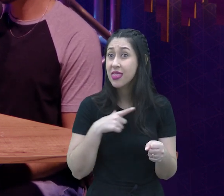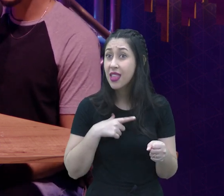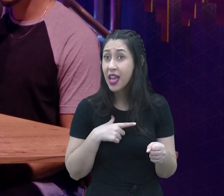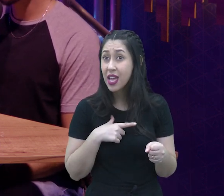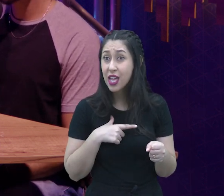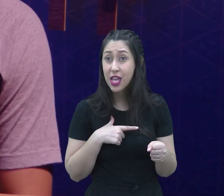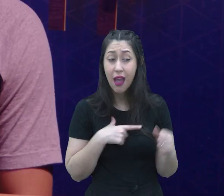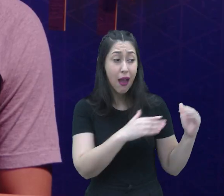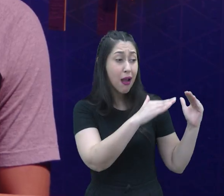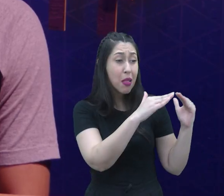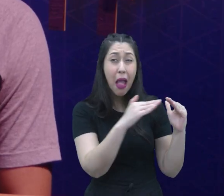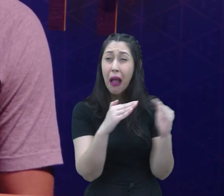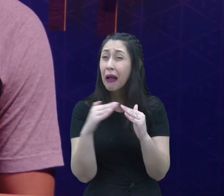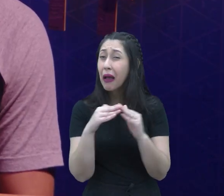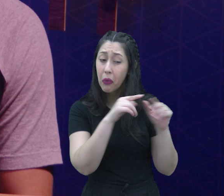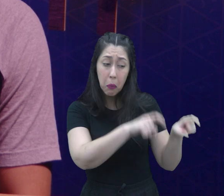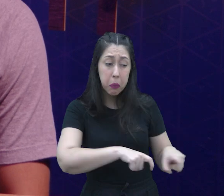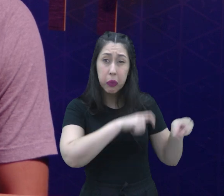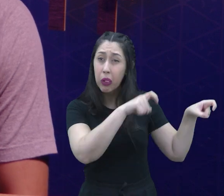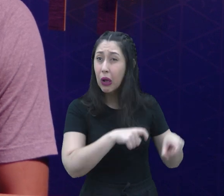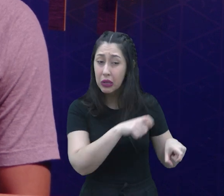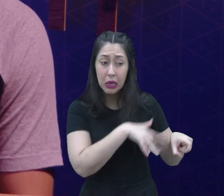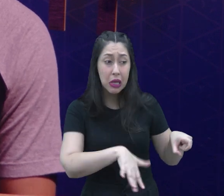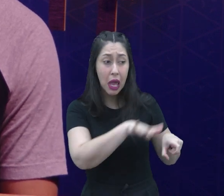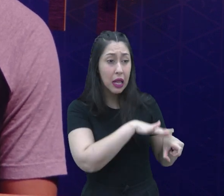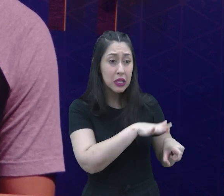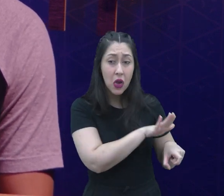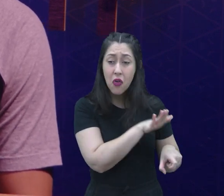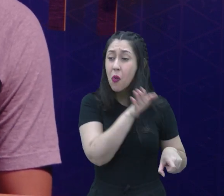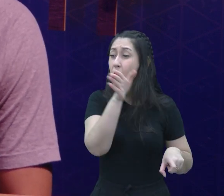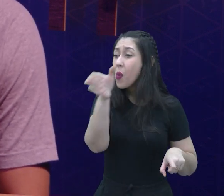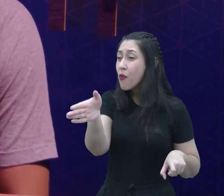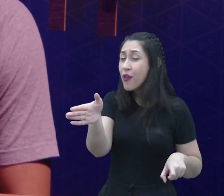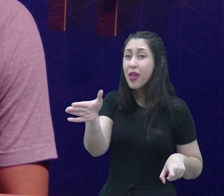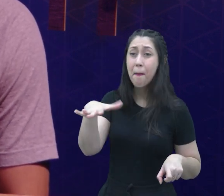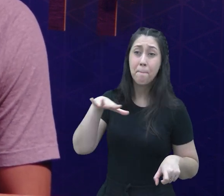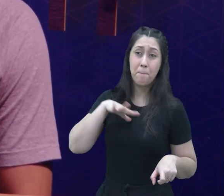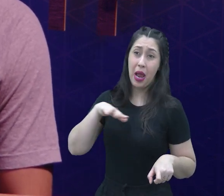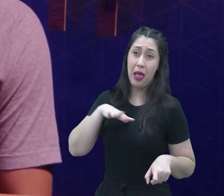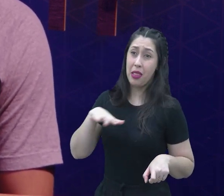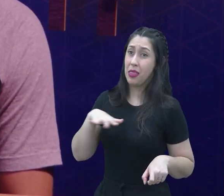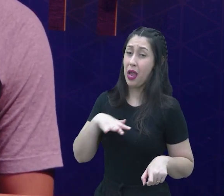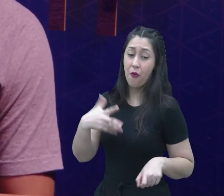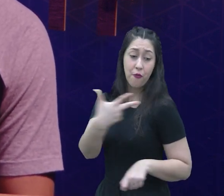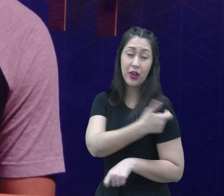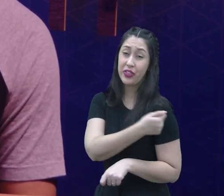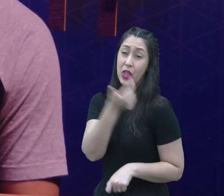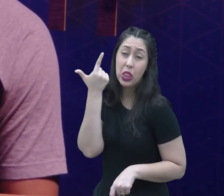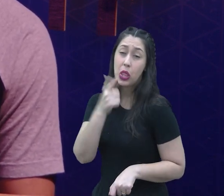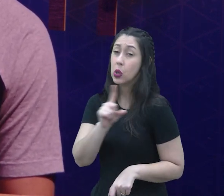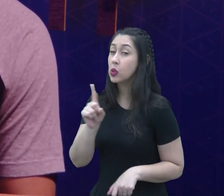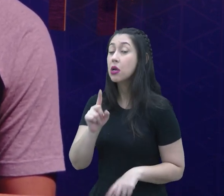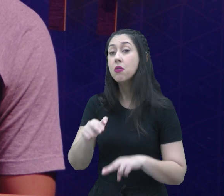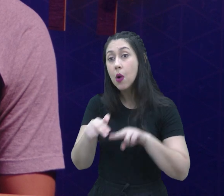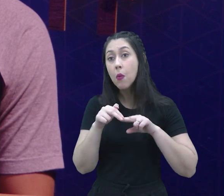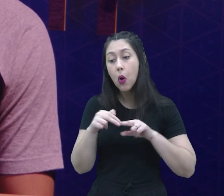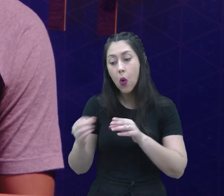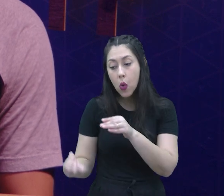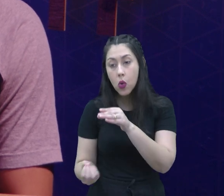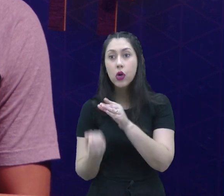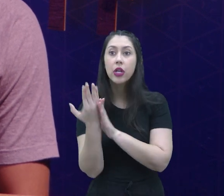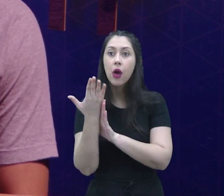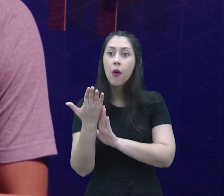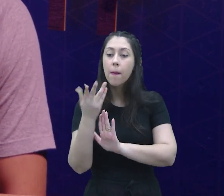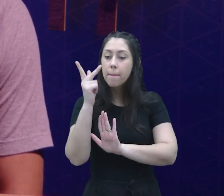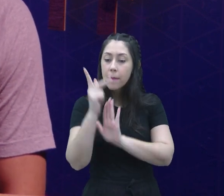área rural e é difícil do pessoal ir para o centro da cidade para tomar vacina. Então eles propõem um projeto de lei